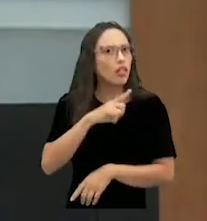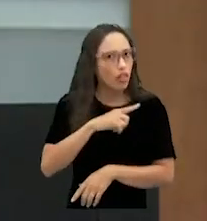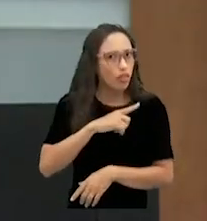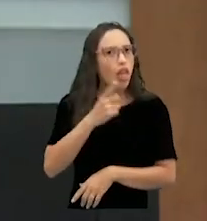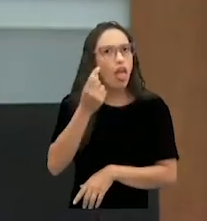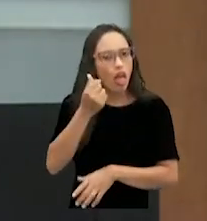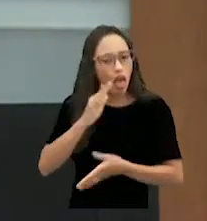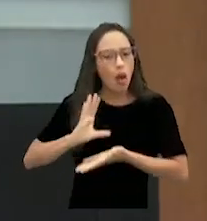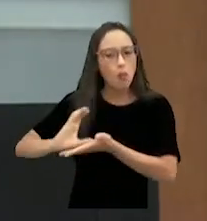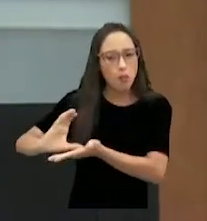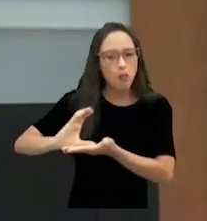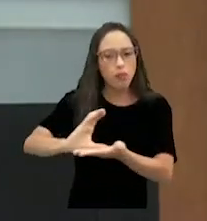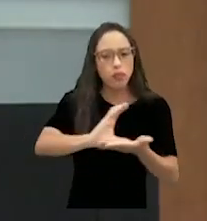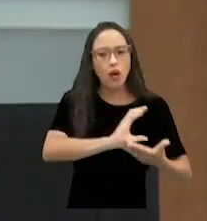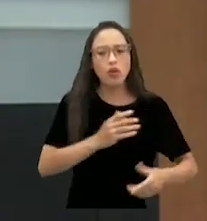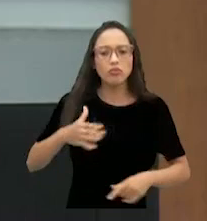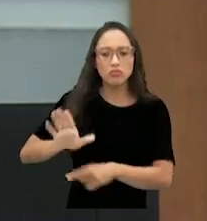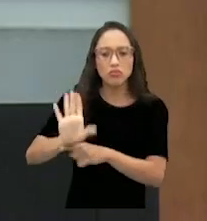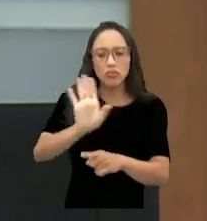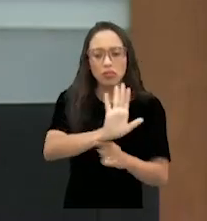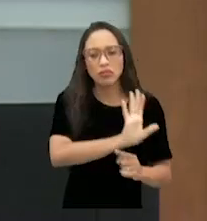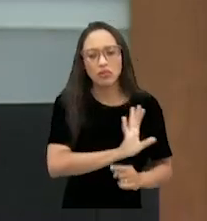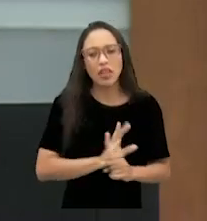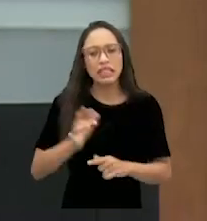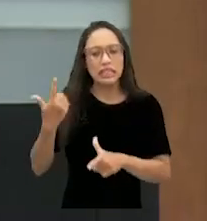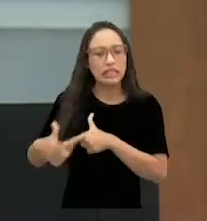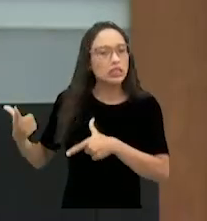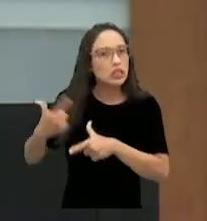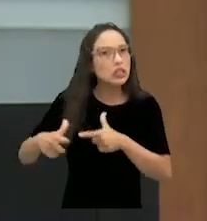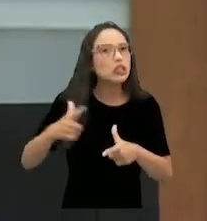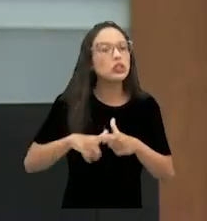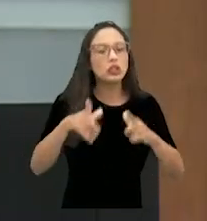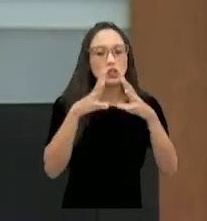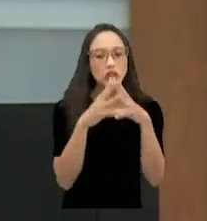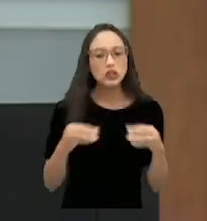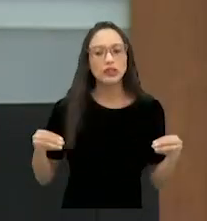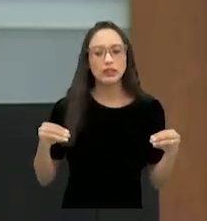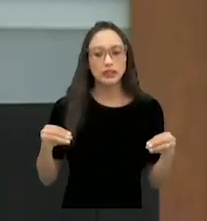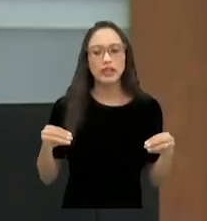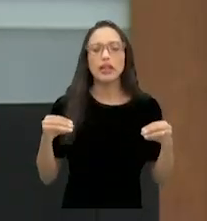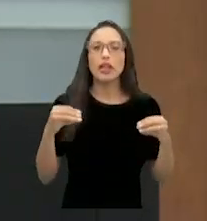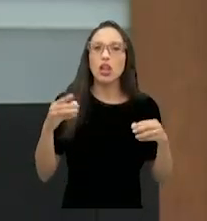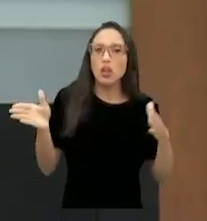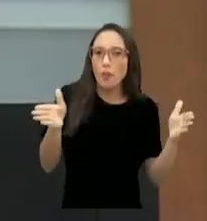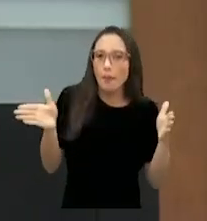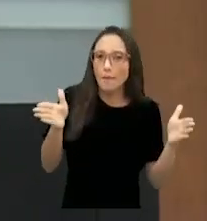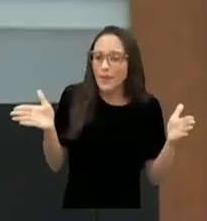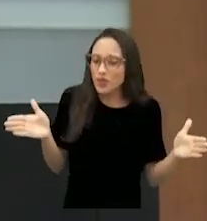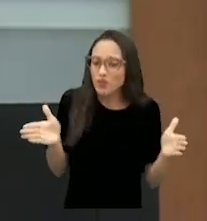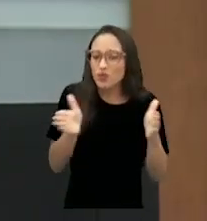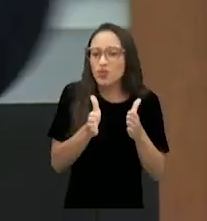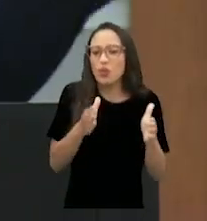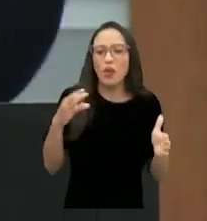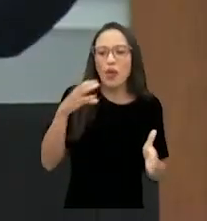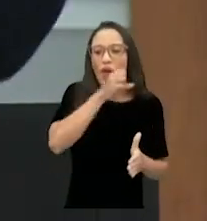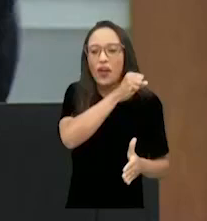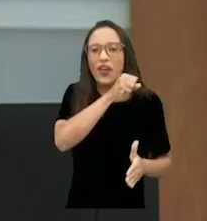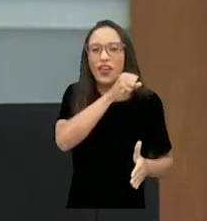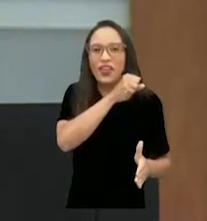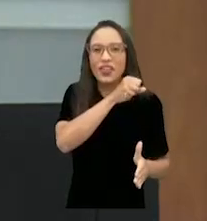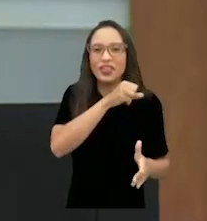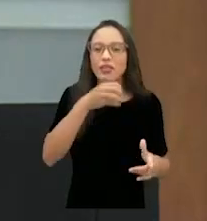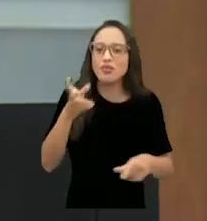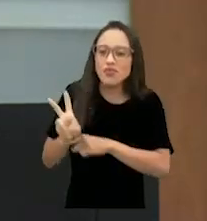poder resolver esse problema num tempo mais muito mais rápido, protegendo o